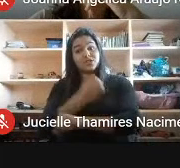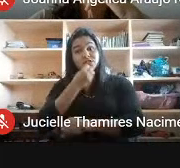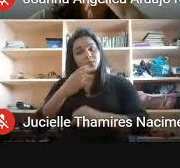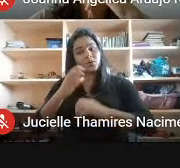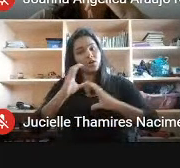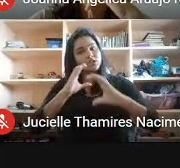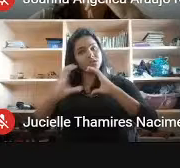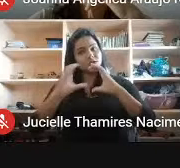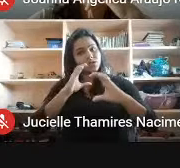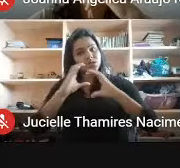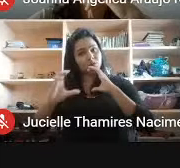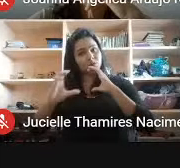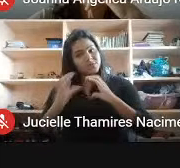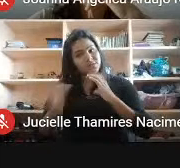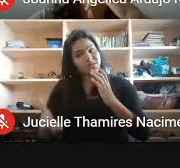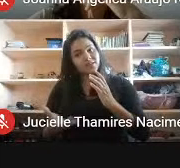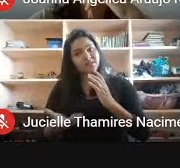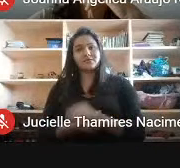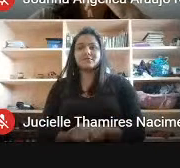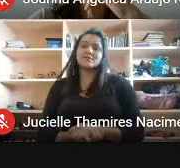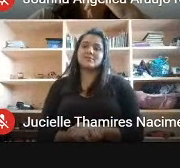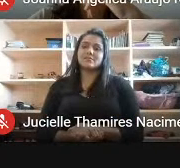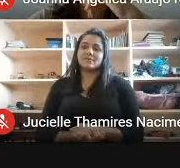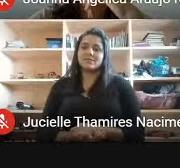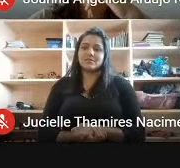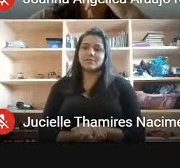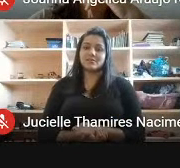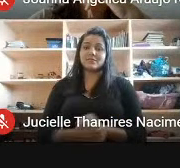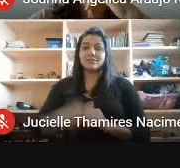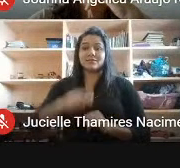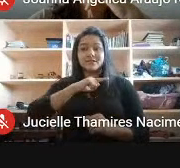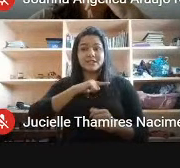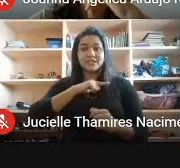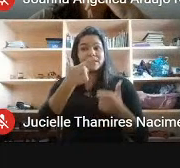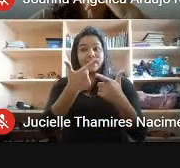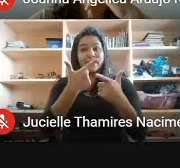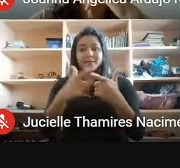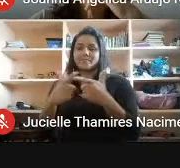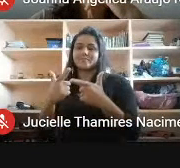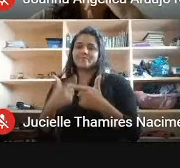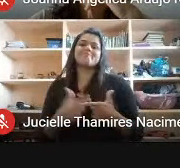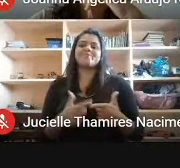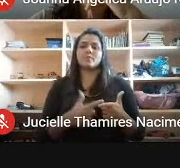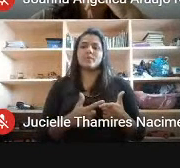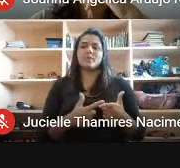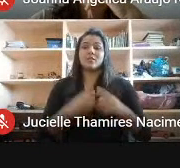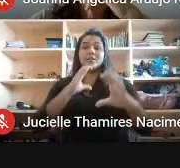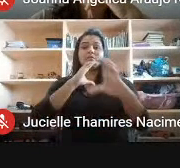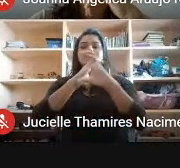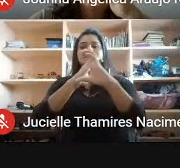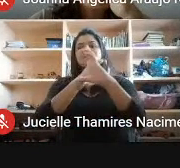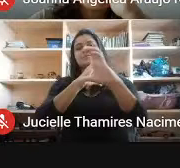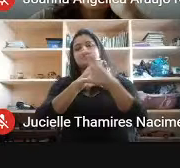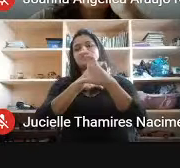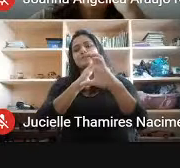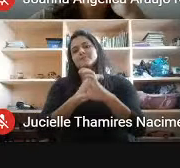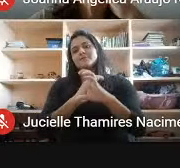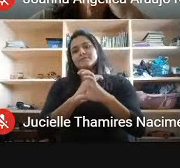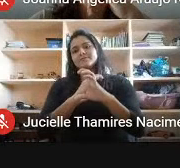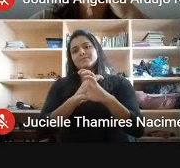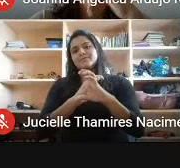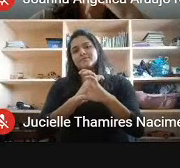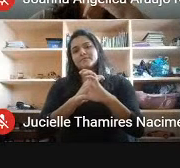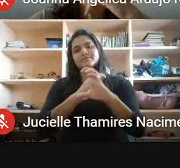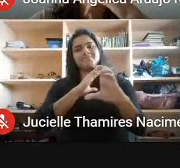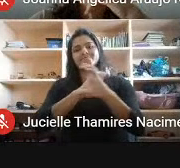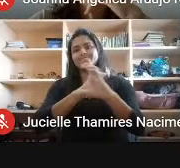elementos eu coloco. Eu não sei se aí o Miro e a Joana e os apoiadores querem fazer alguma colocação com esse tema, para a